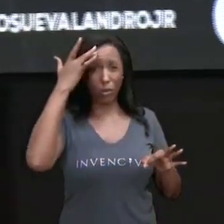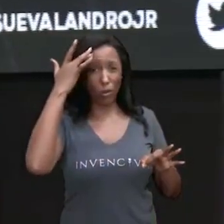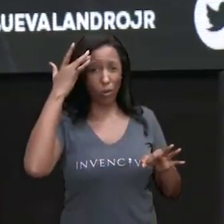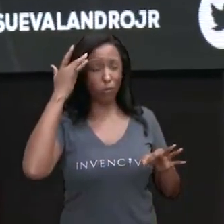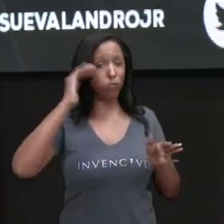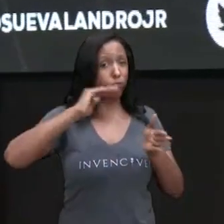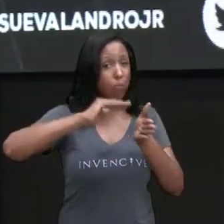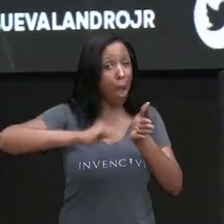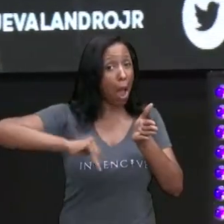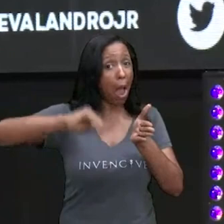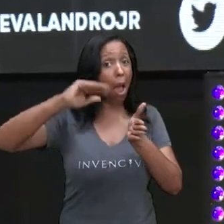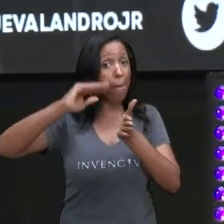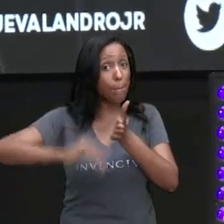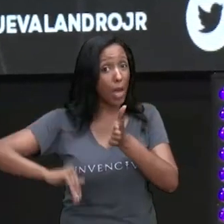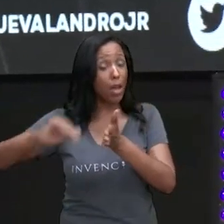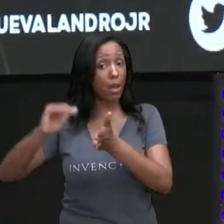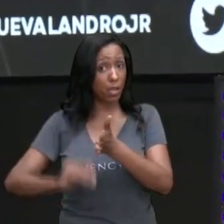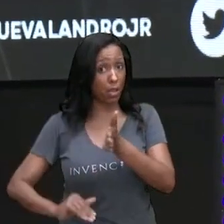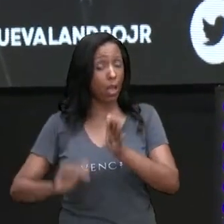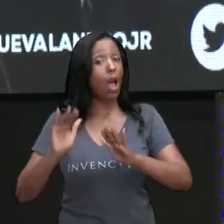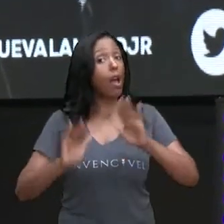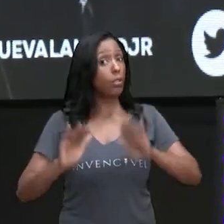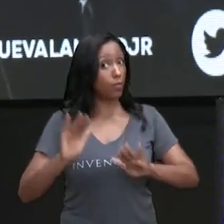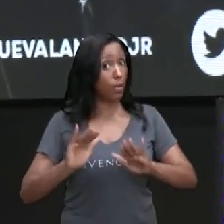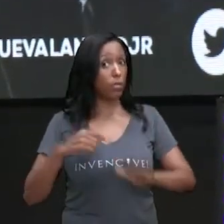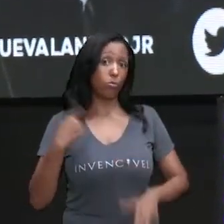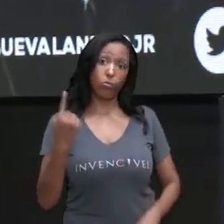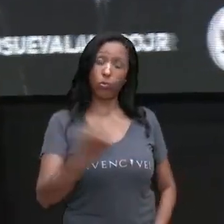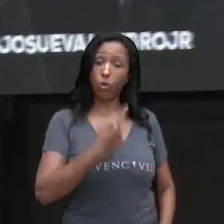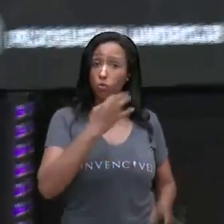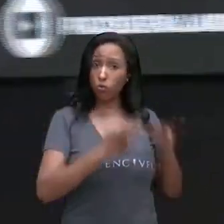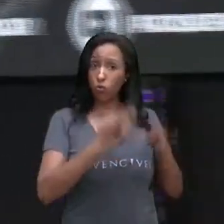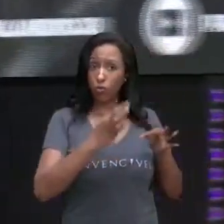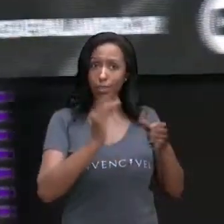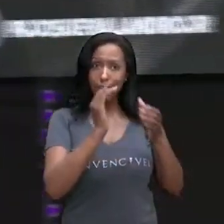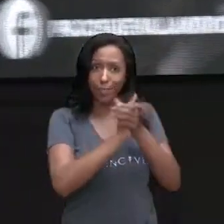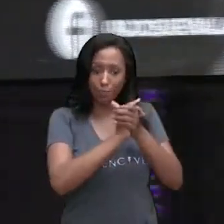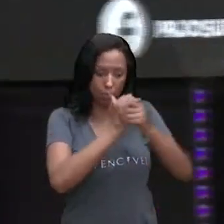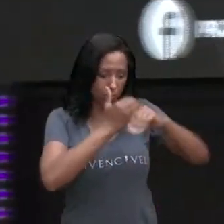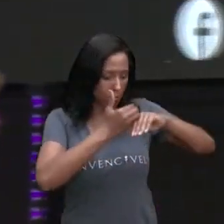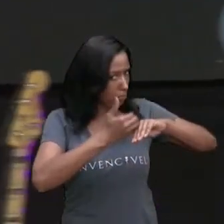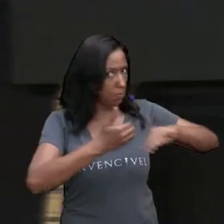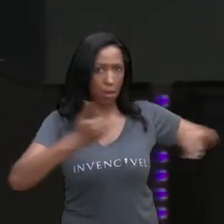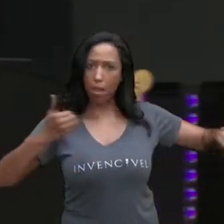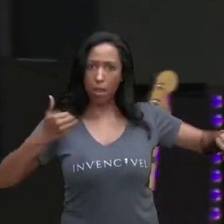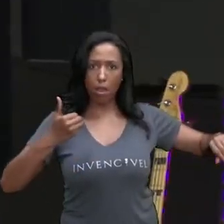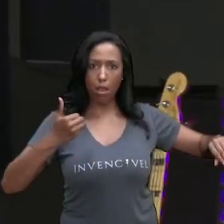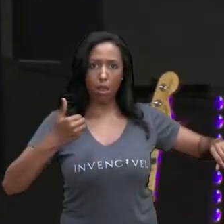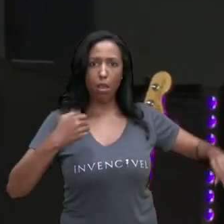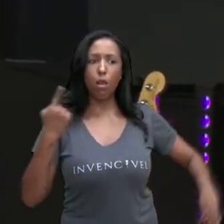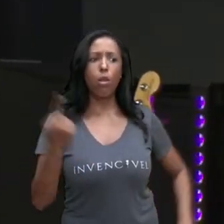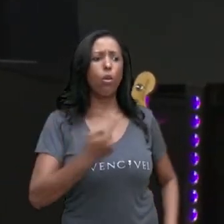nossa justiça acaba com um casamento que tinha jeito. A nossa justiça faz a gente nunca mais falar com um